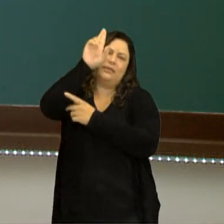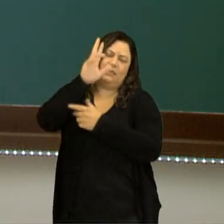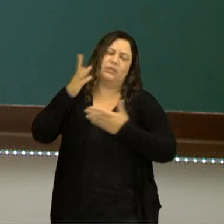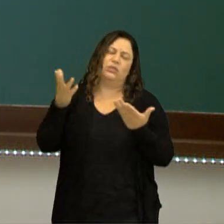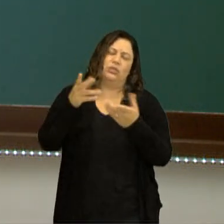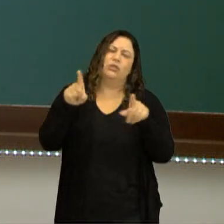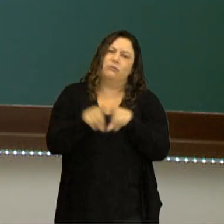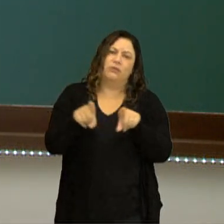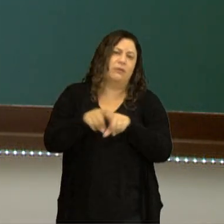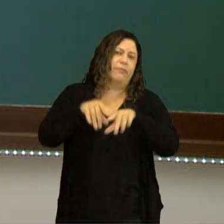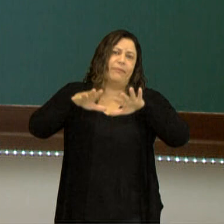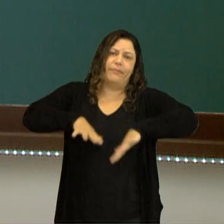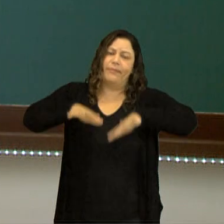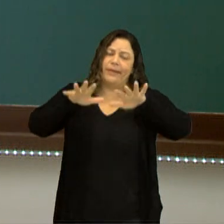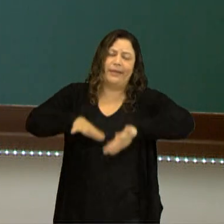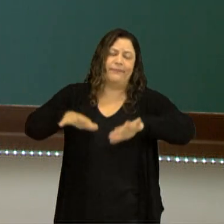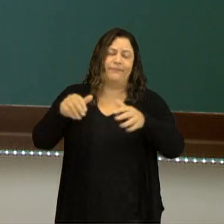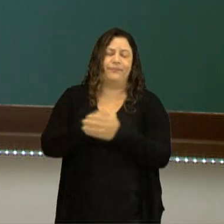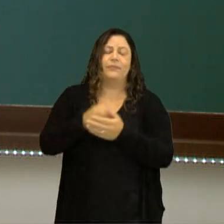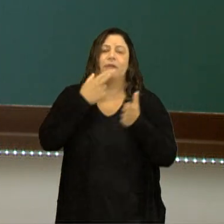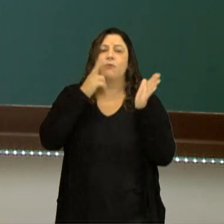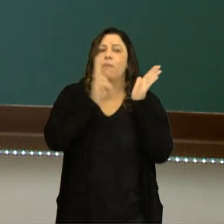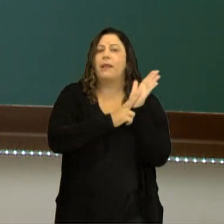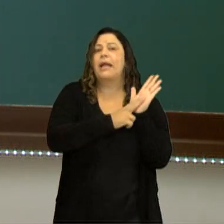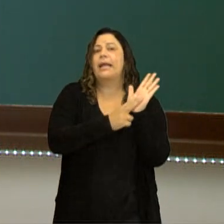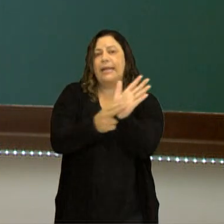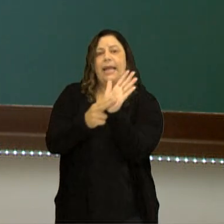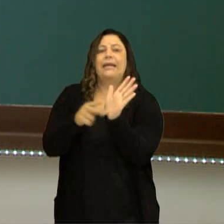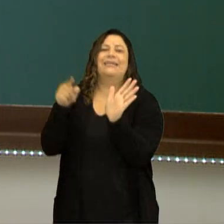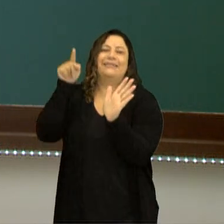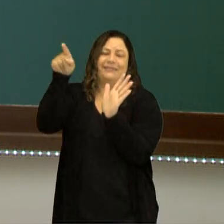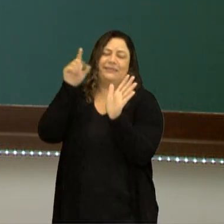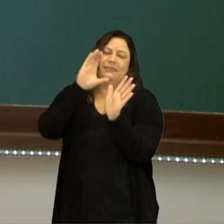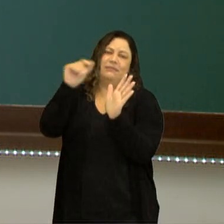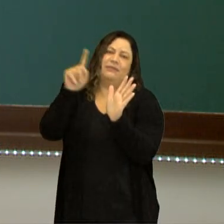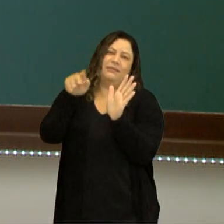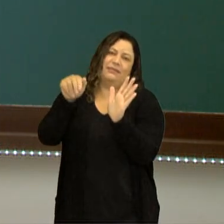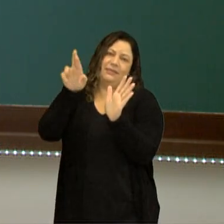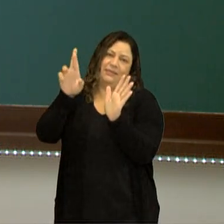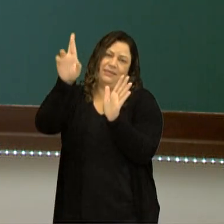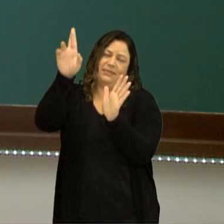Eles estavam levando uma carta para o czar Nicolau II, e nessa